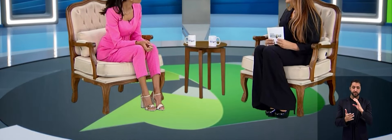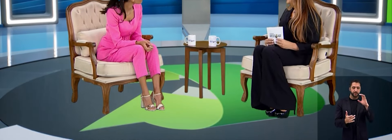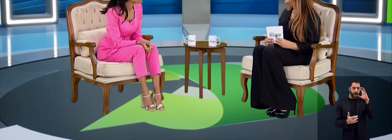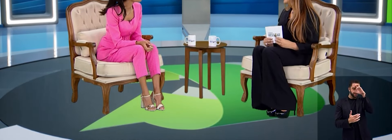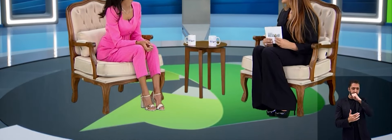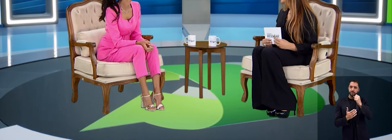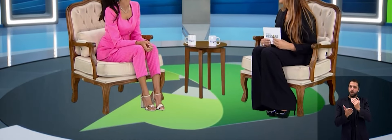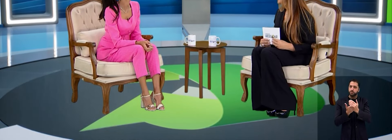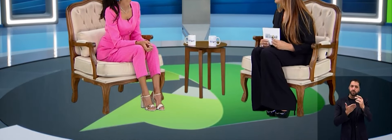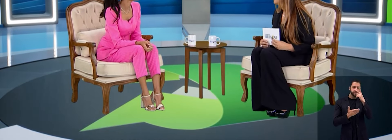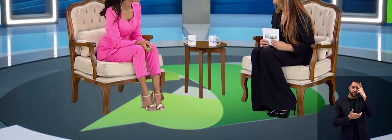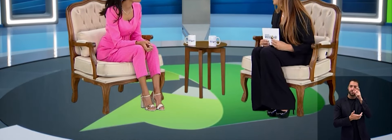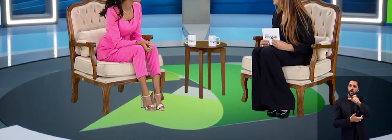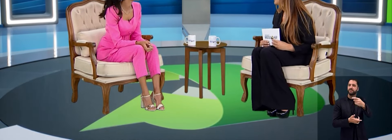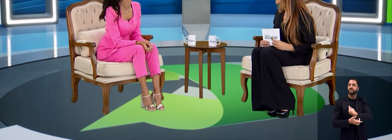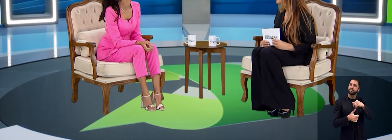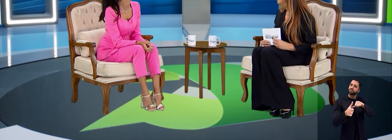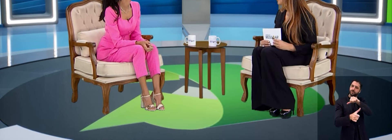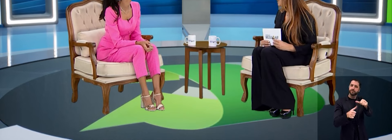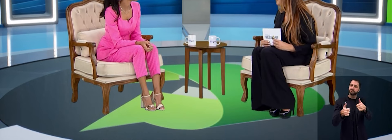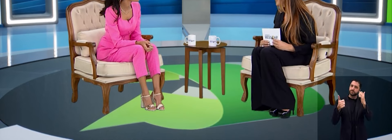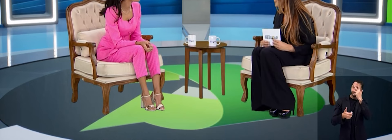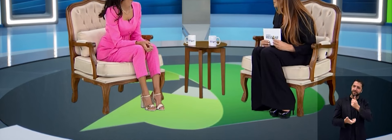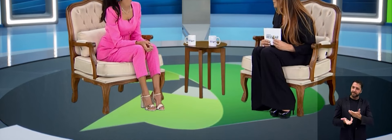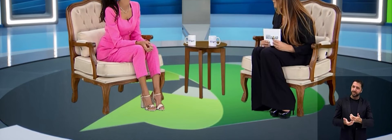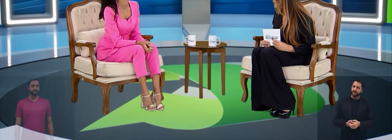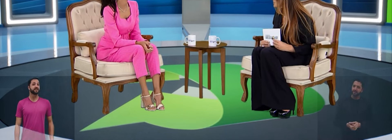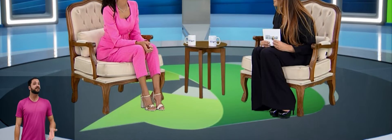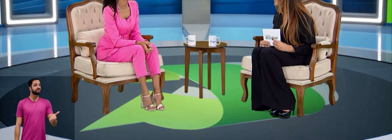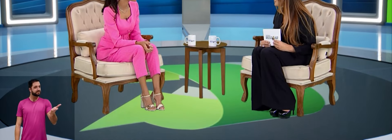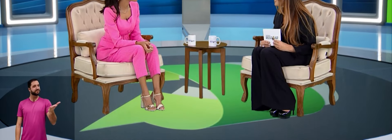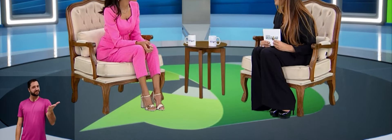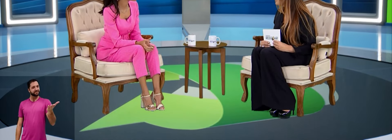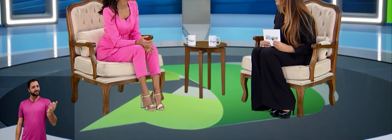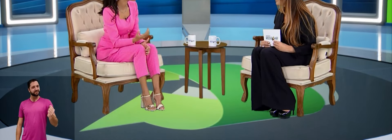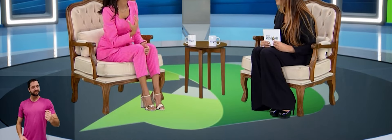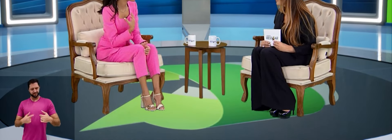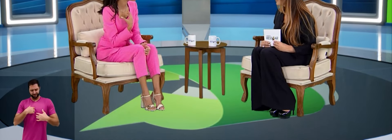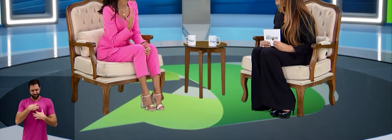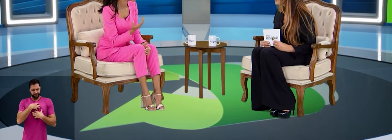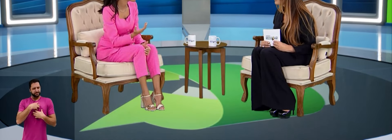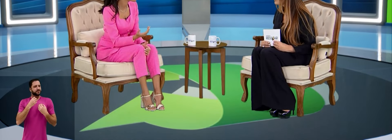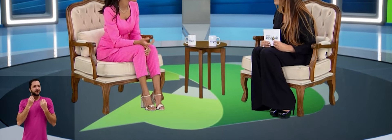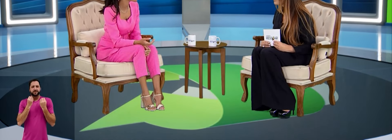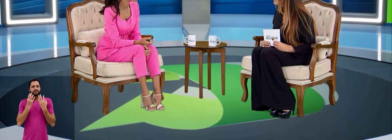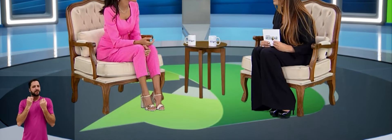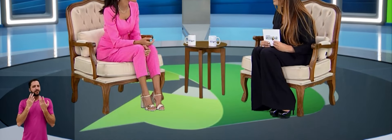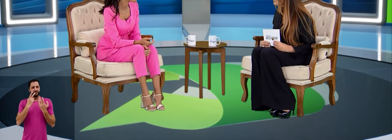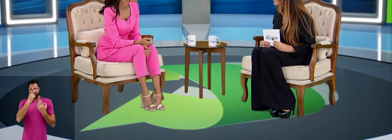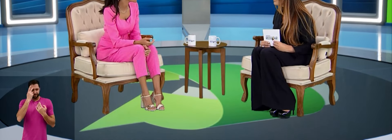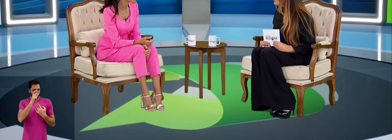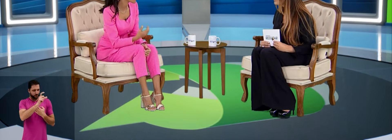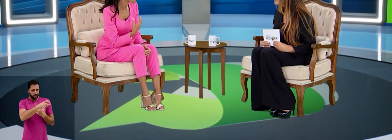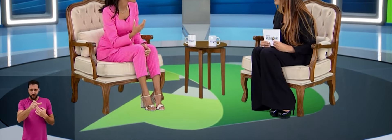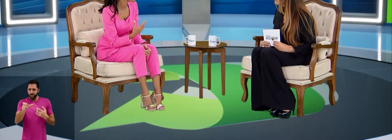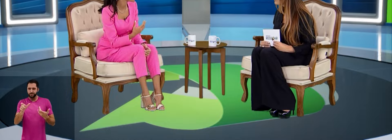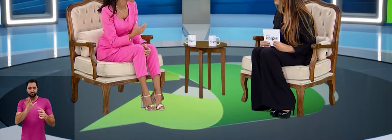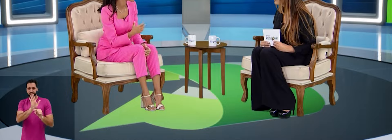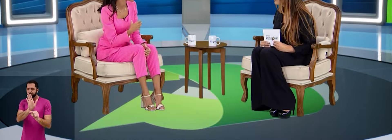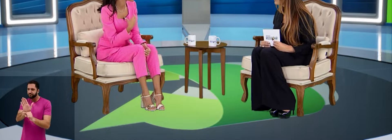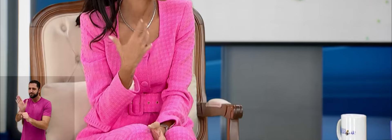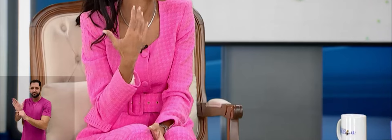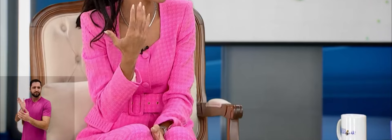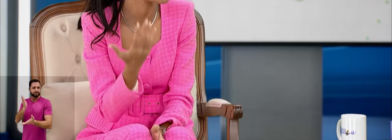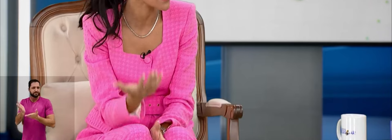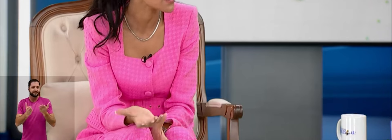encontrou nessa atividade uma forma de transformar vidas, né, Nath? Exatamente. É um sentimento tão bom quando a gente faz algo por alguém e